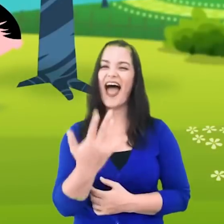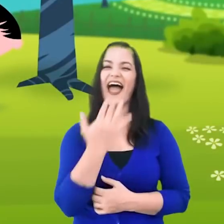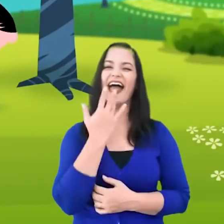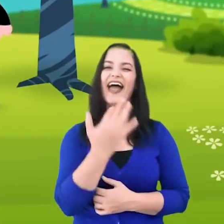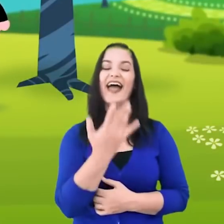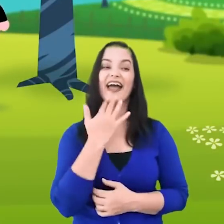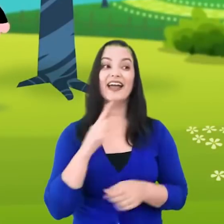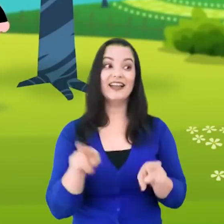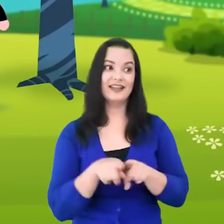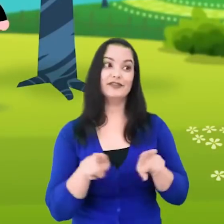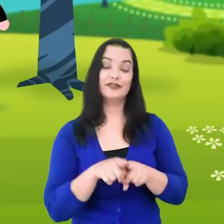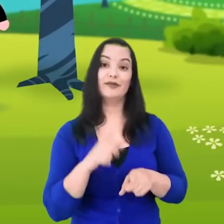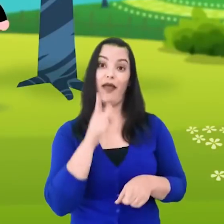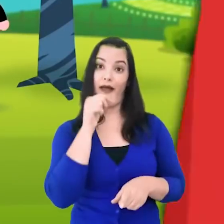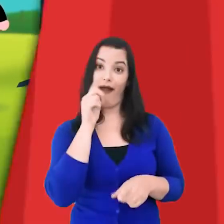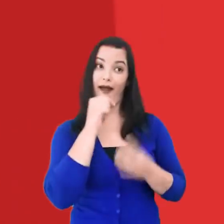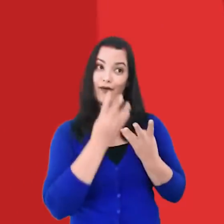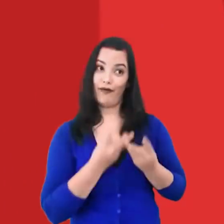Legal!